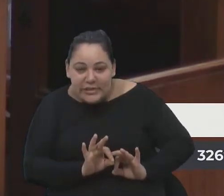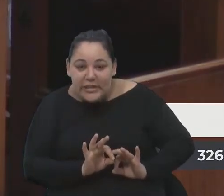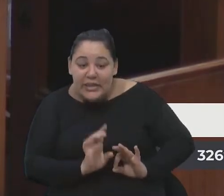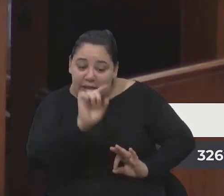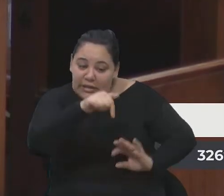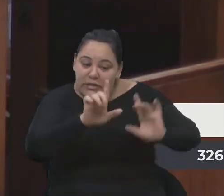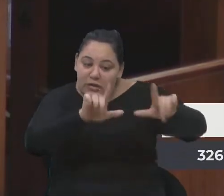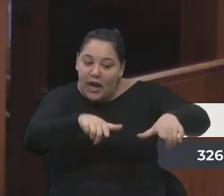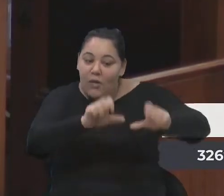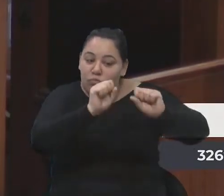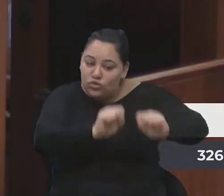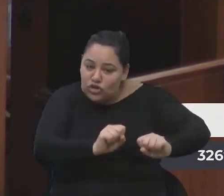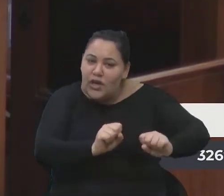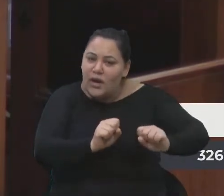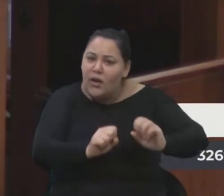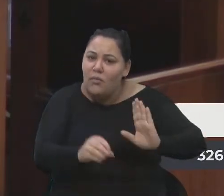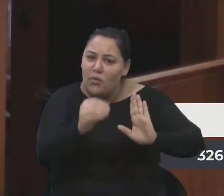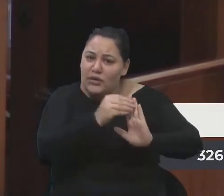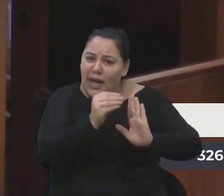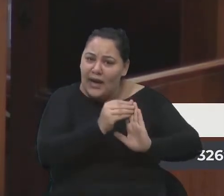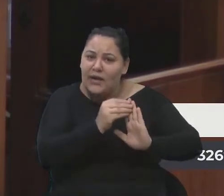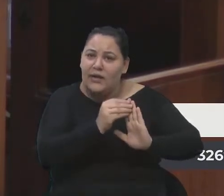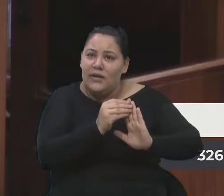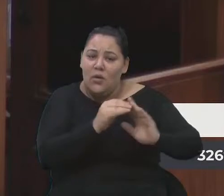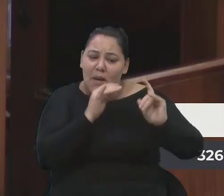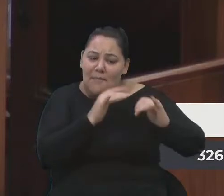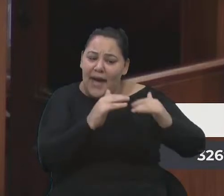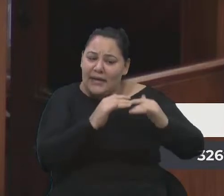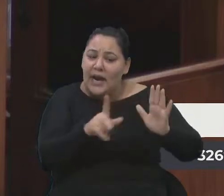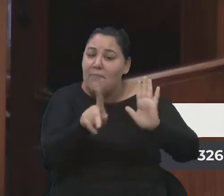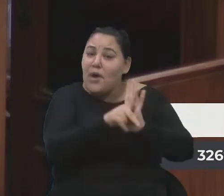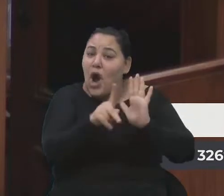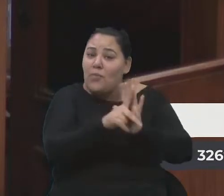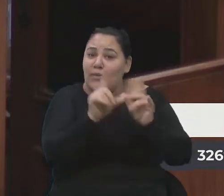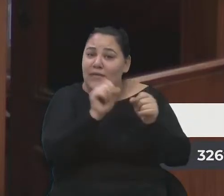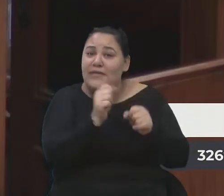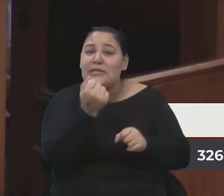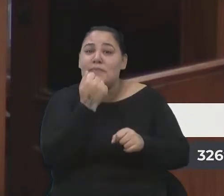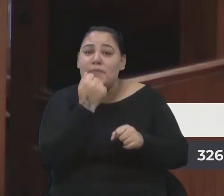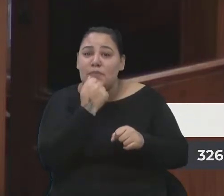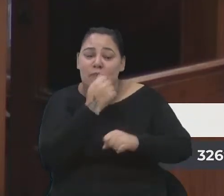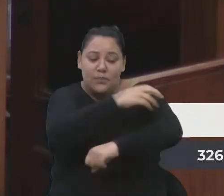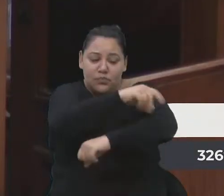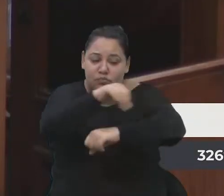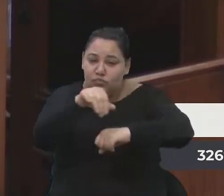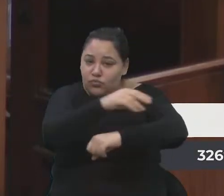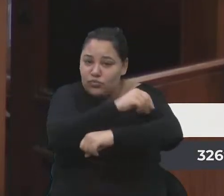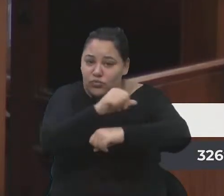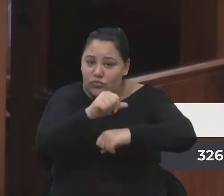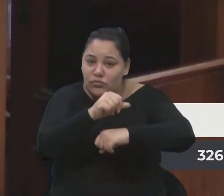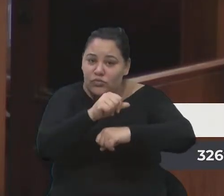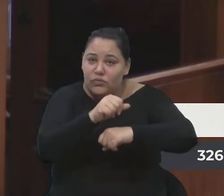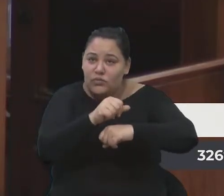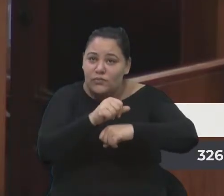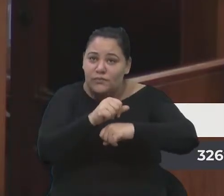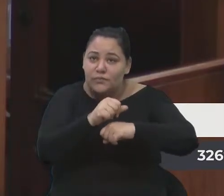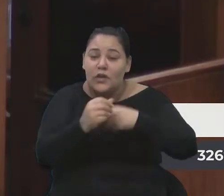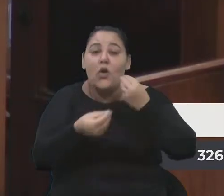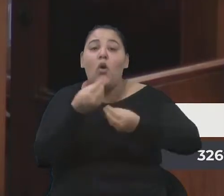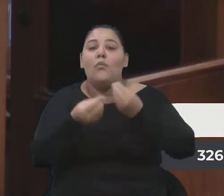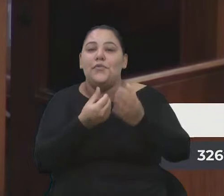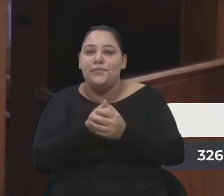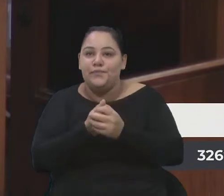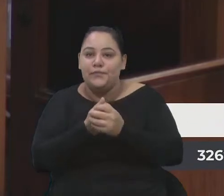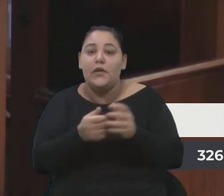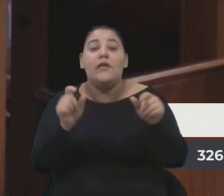um britador para entulho e produzir a caliça. E de que forma? Através, vereadores, das